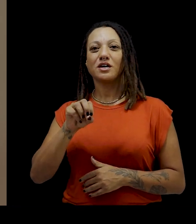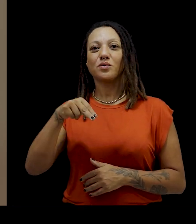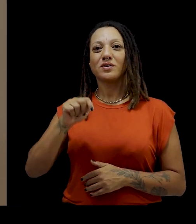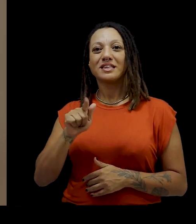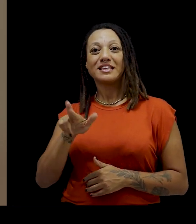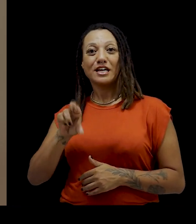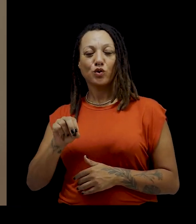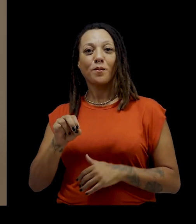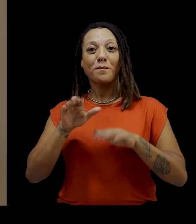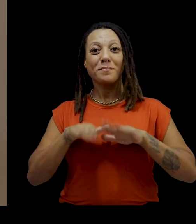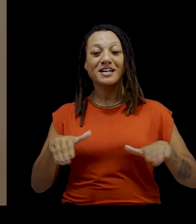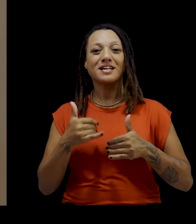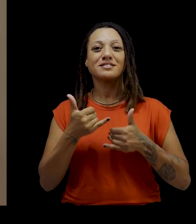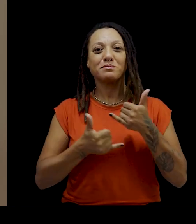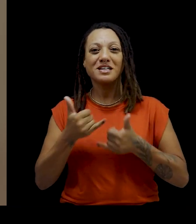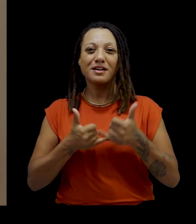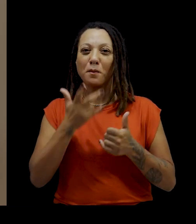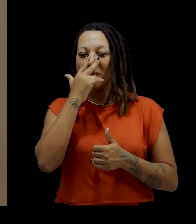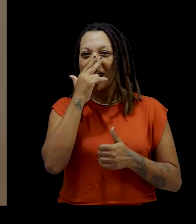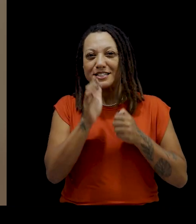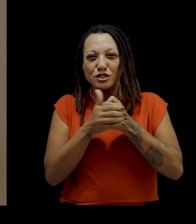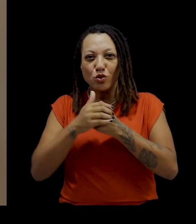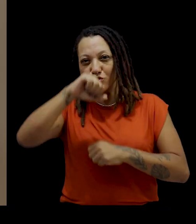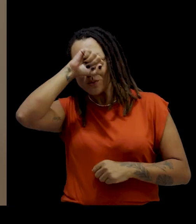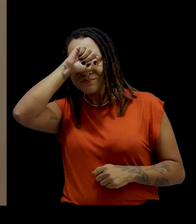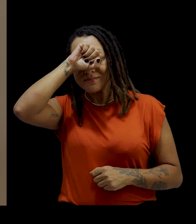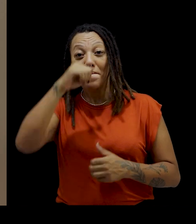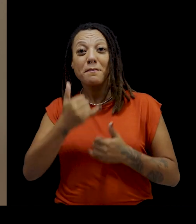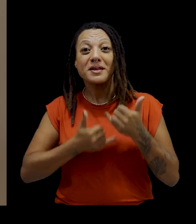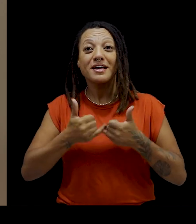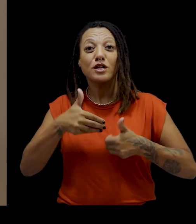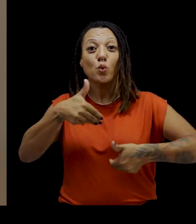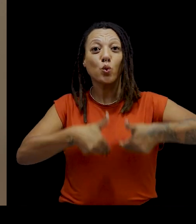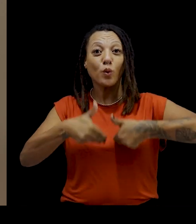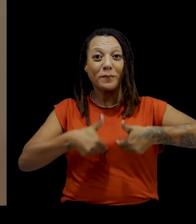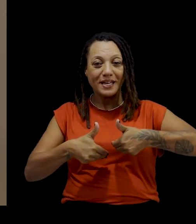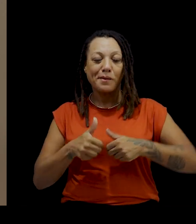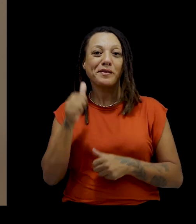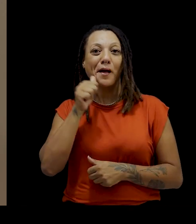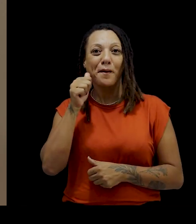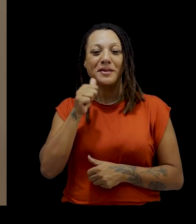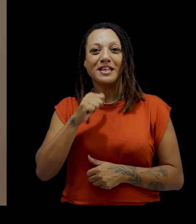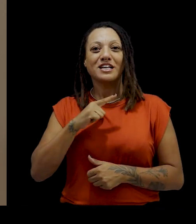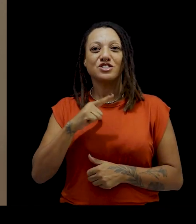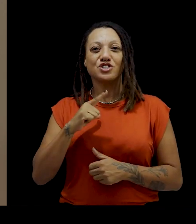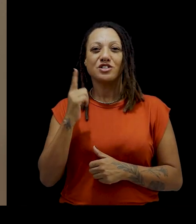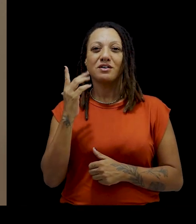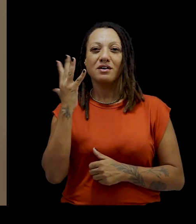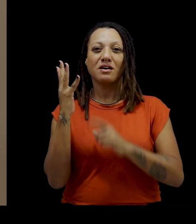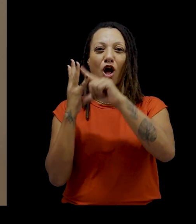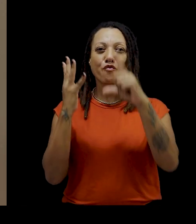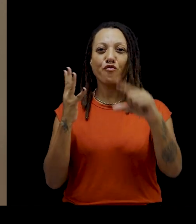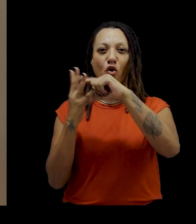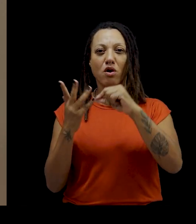Negro, que estava jogando um jogo, que era uma espécie de esconde-esconde, que ela estava brincando de curupira. E aí era uma criança que estava inteira coberta de folhas,